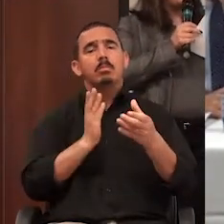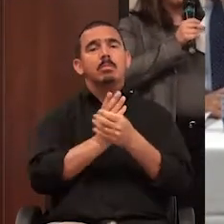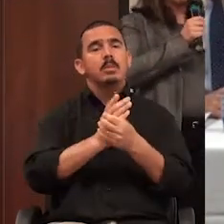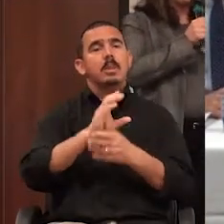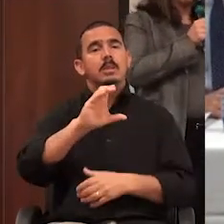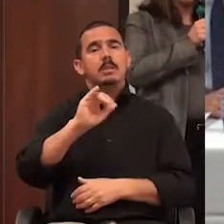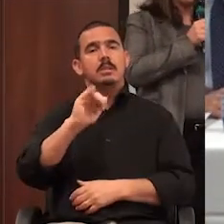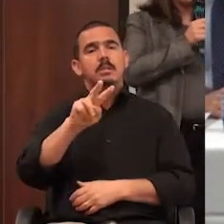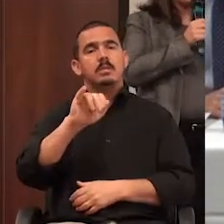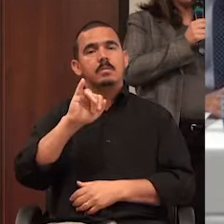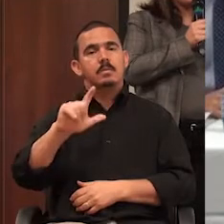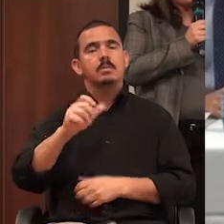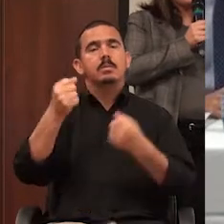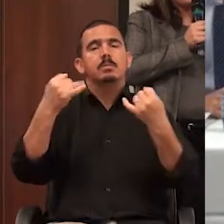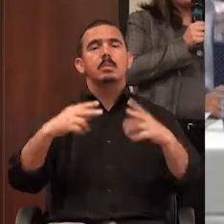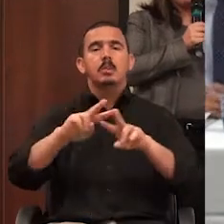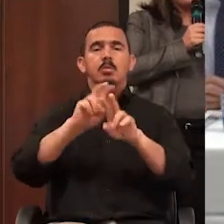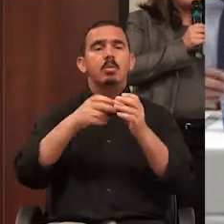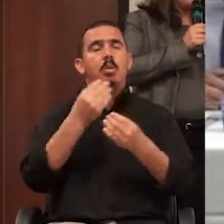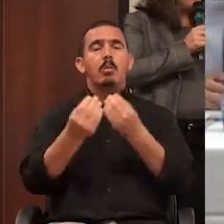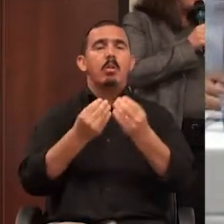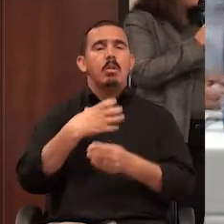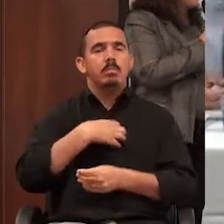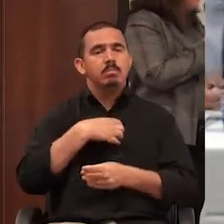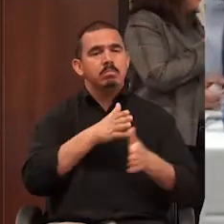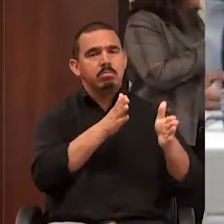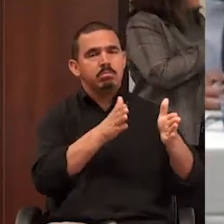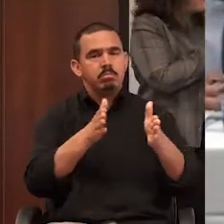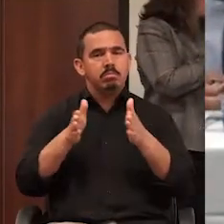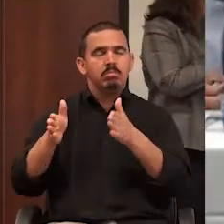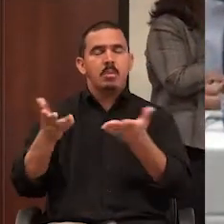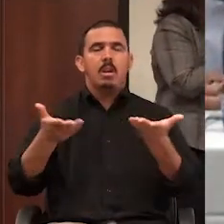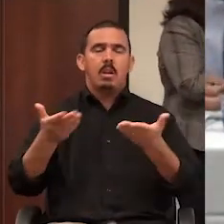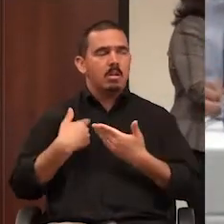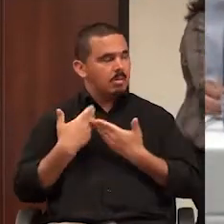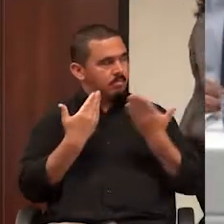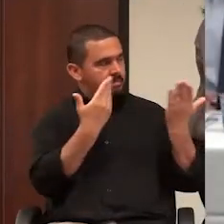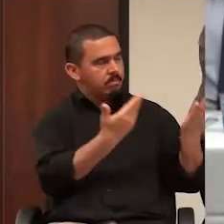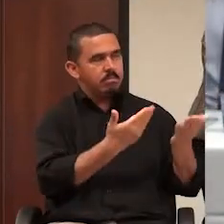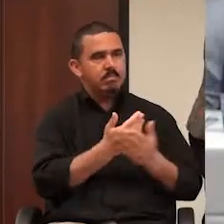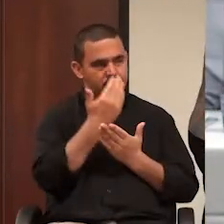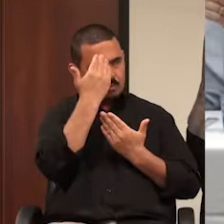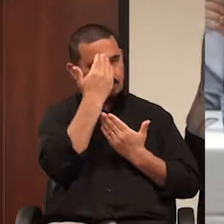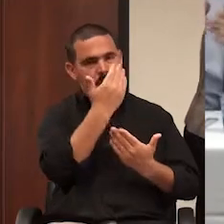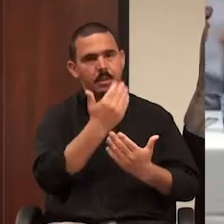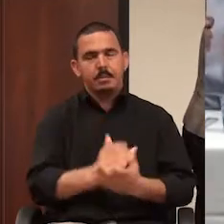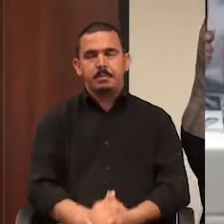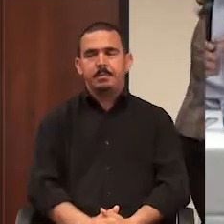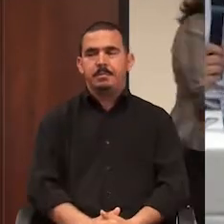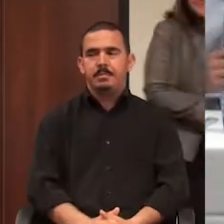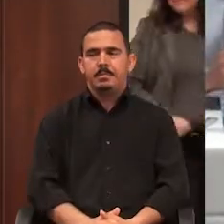aqui sobre o processo de curatela, e aí eu deixo a palavra agora para vocês. Obrigada.